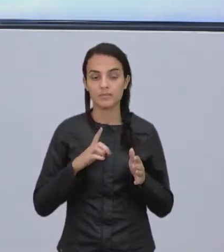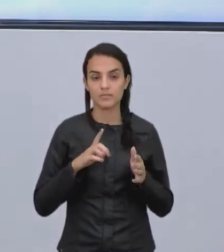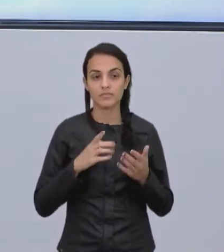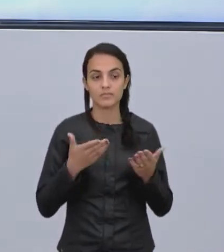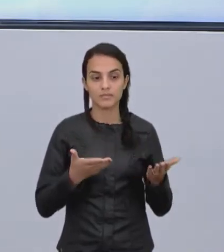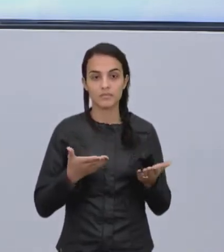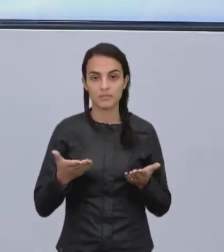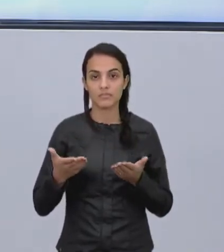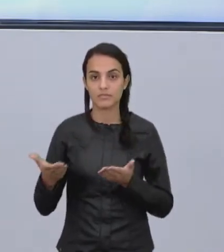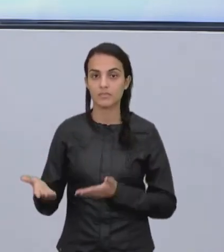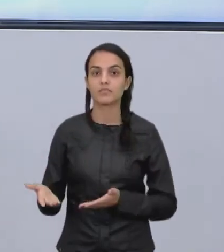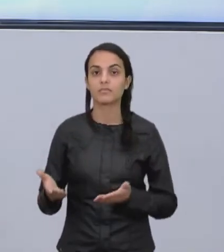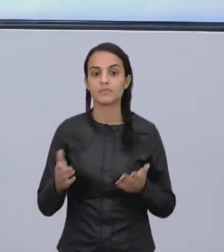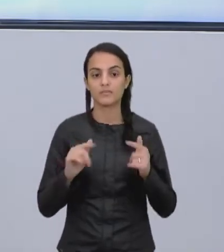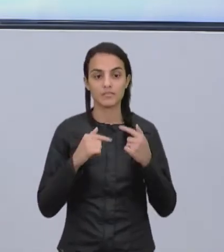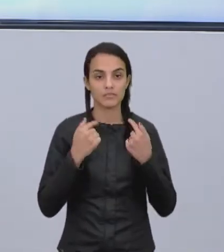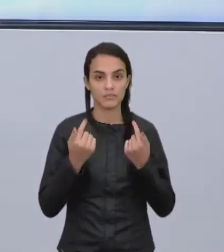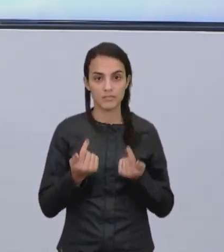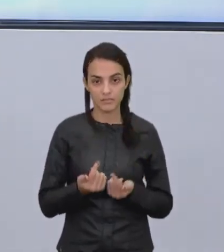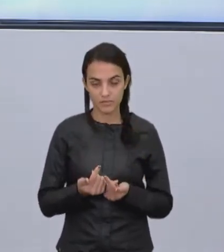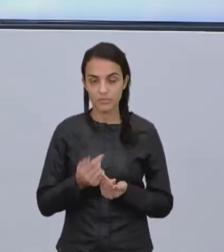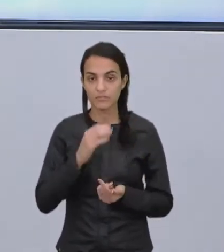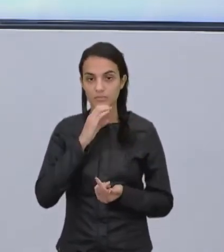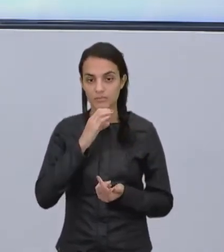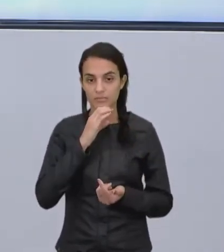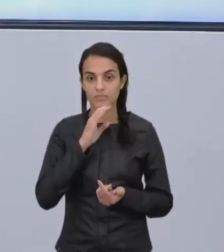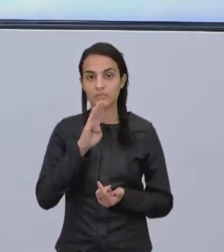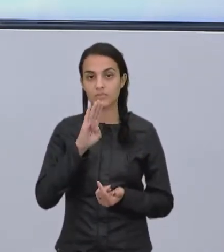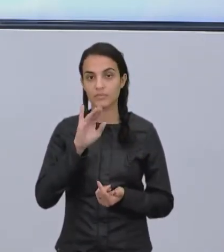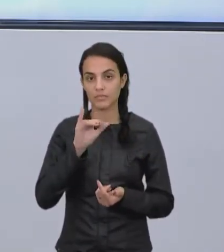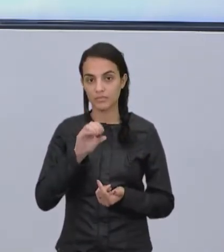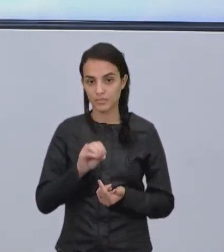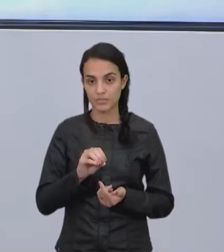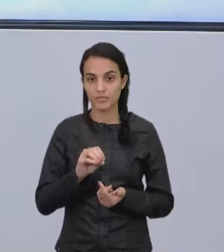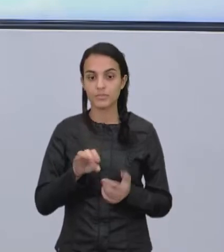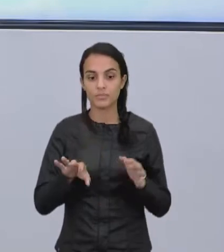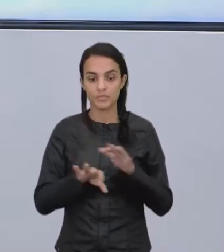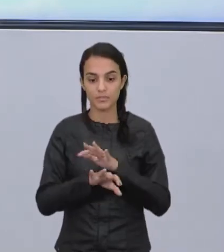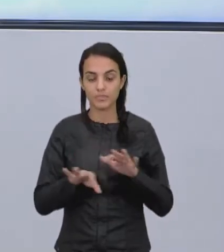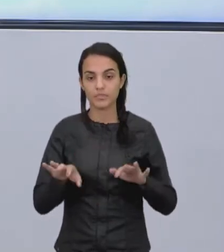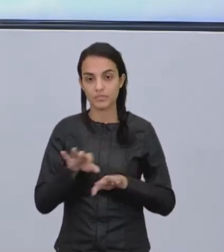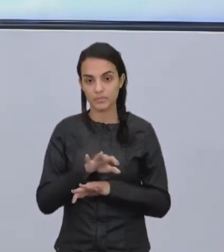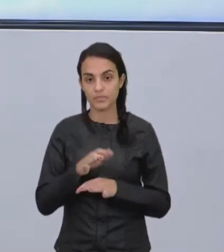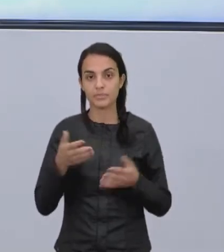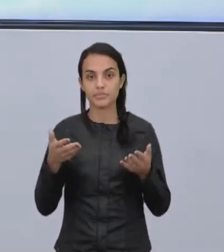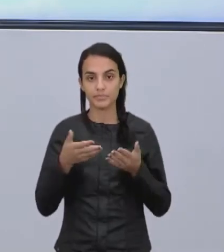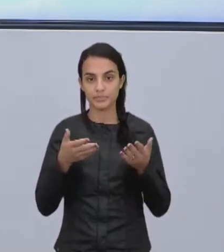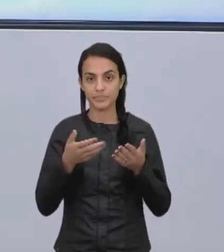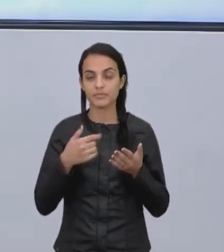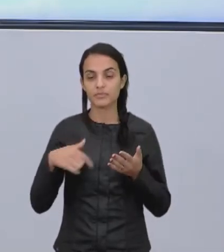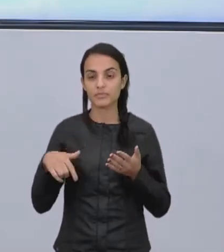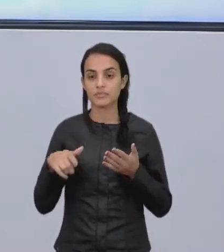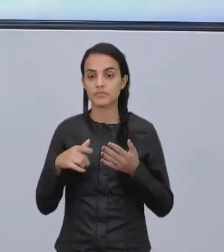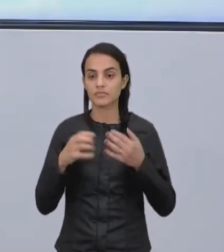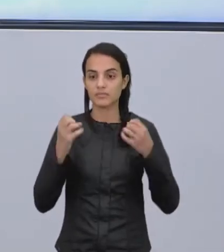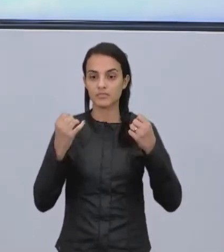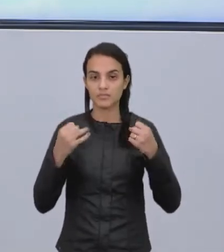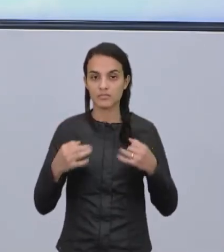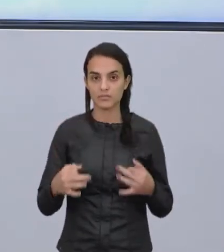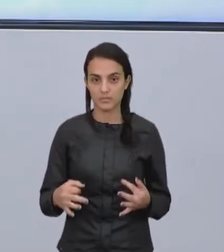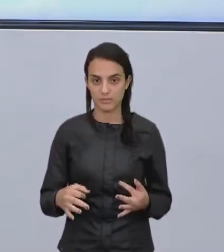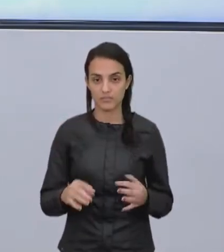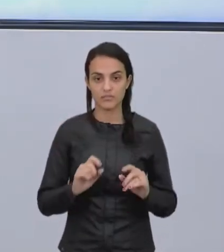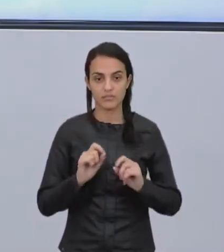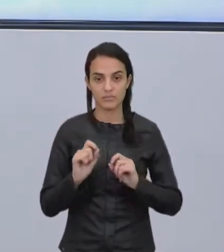convidados, já falamos de geotérmicas, já falamos da biomassa, né, nessa atividade 3. E agora a gente vai fazer